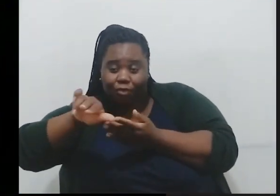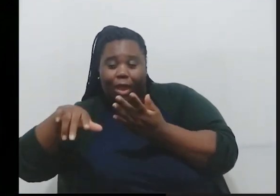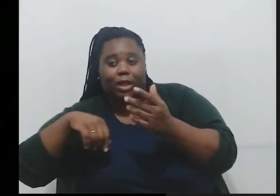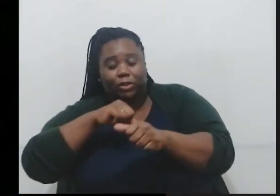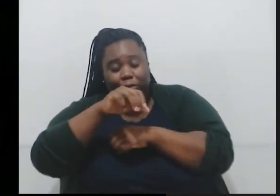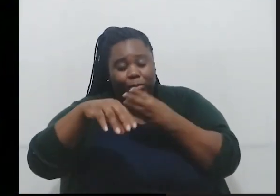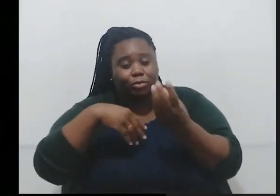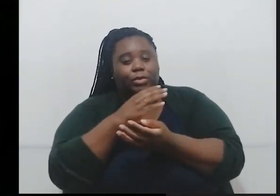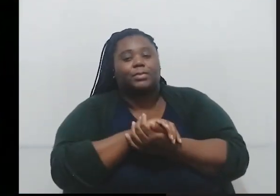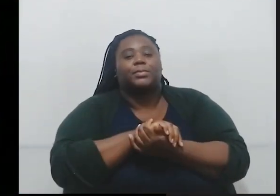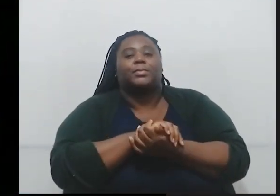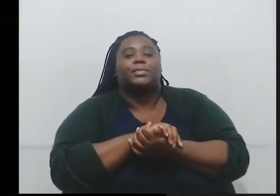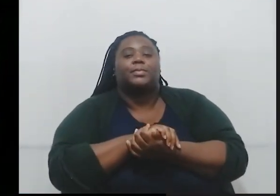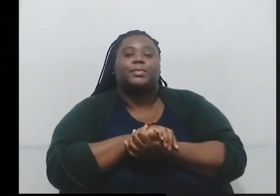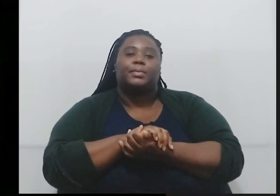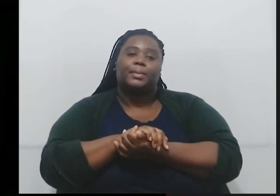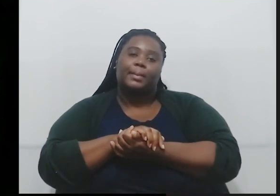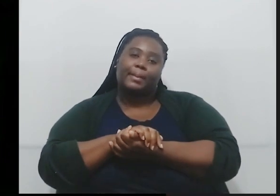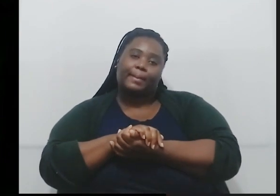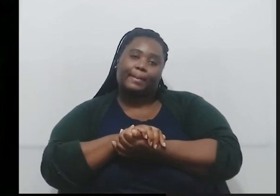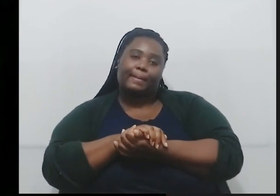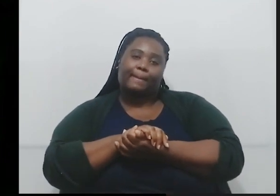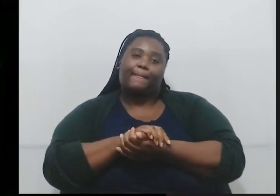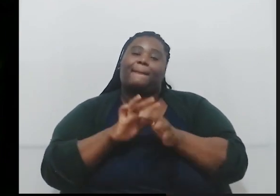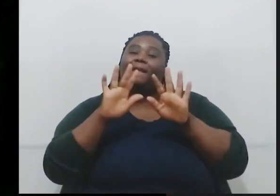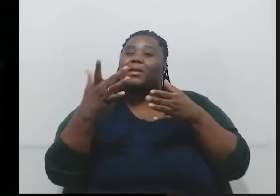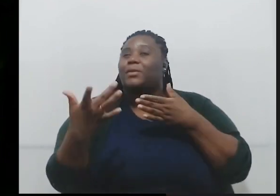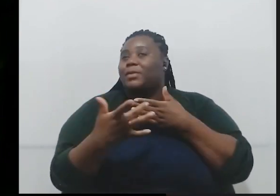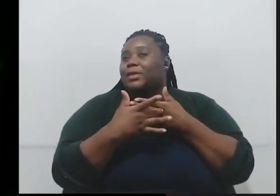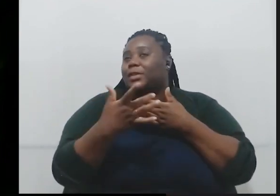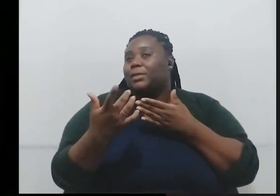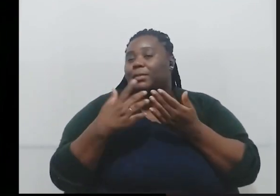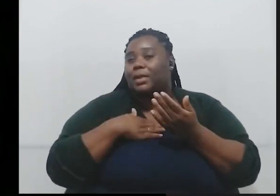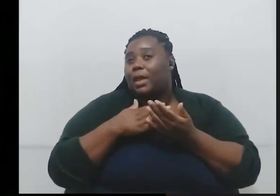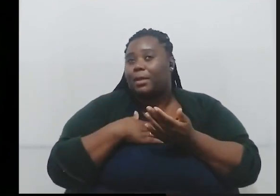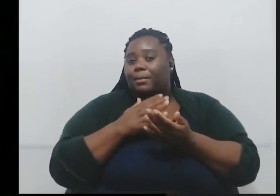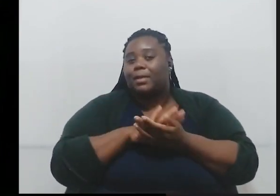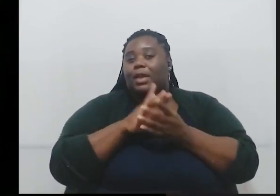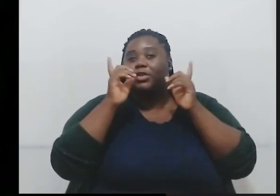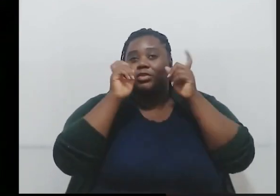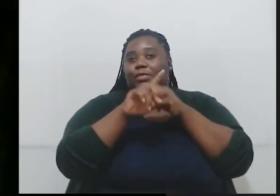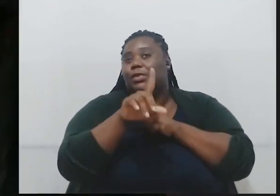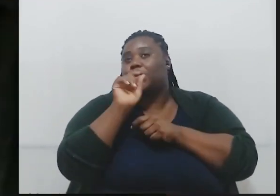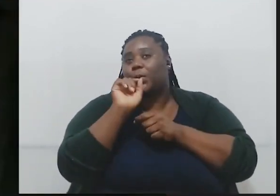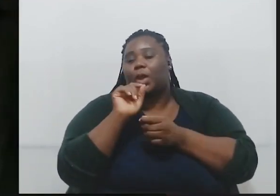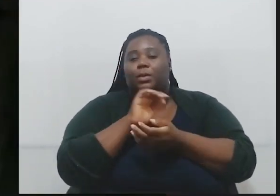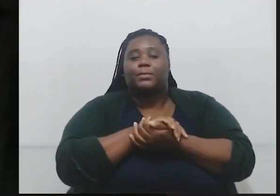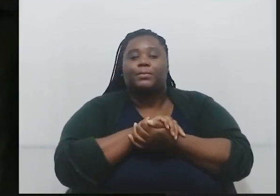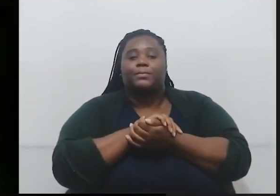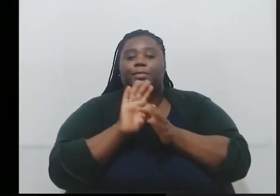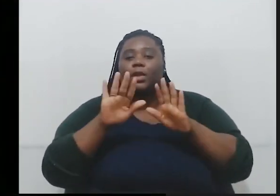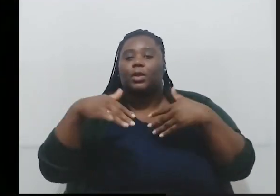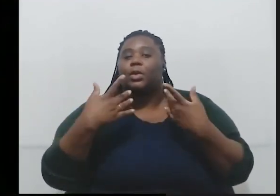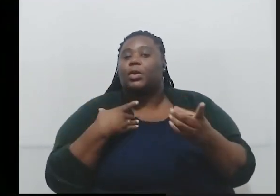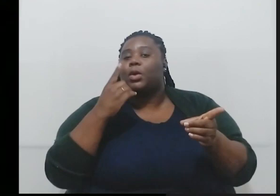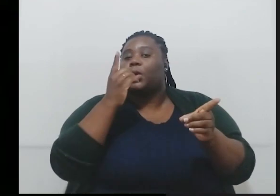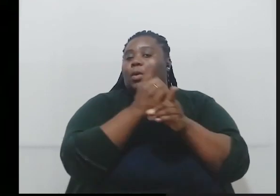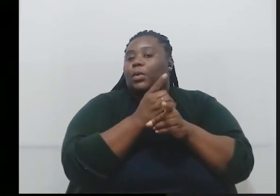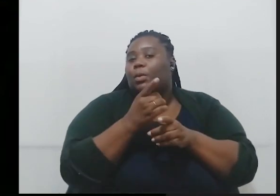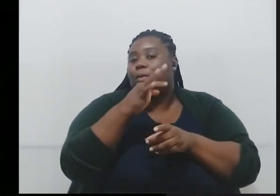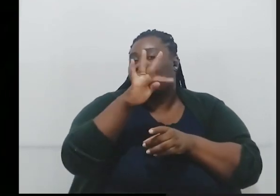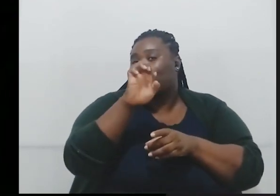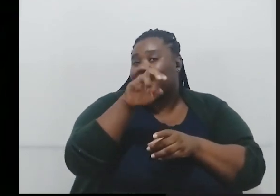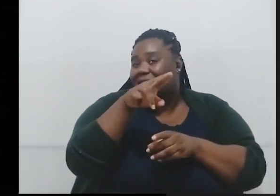toca mais para mim a dificuldade no lugar quando eu encontro a técnica, né? Tanto enquanto